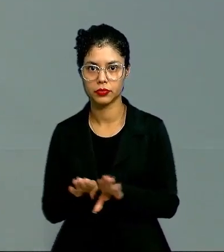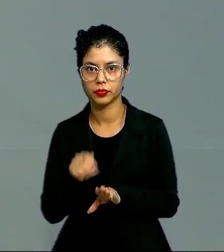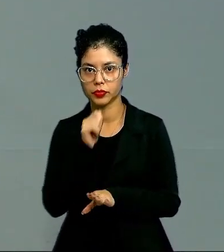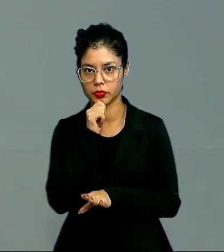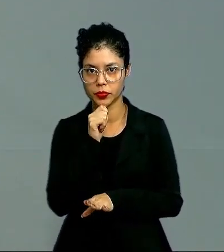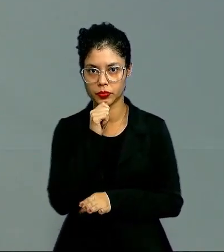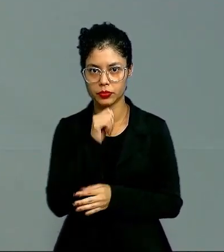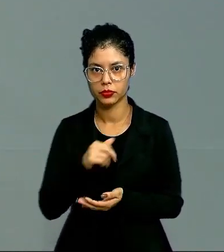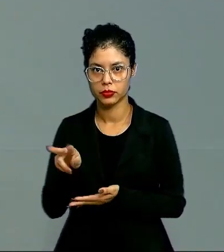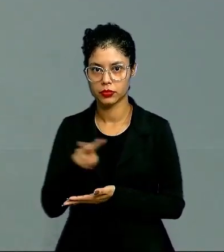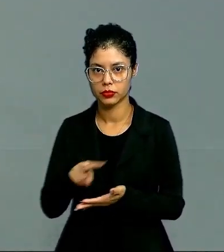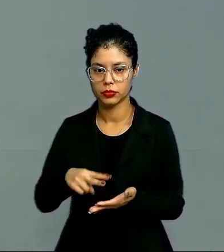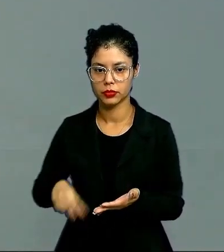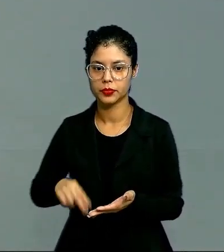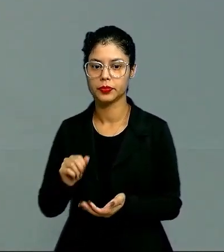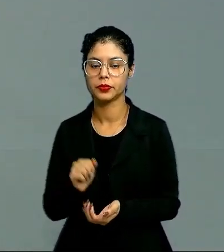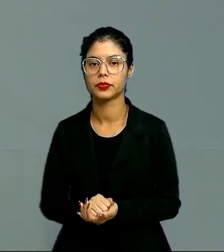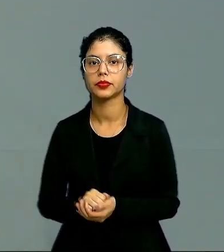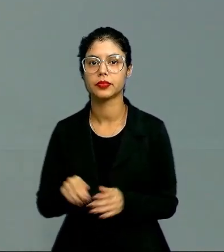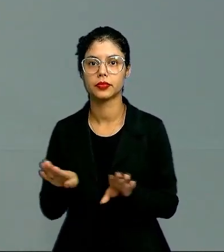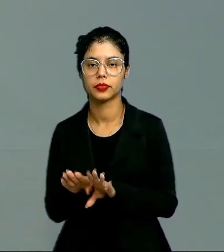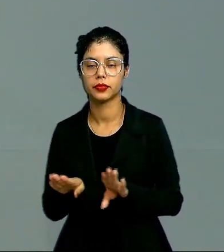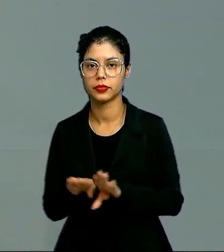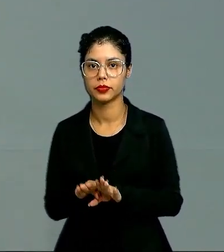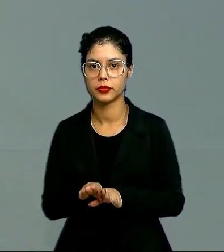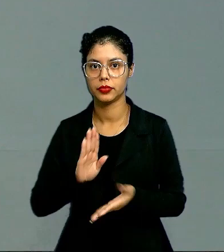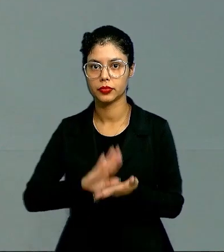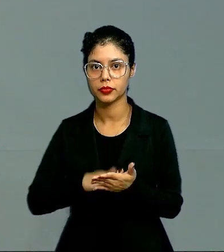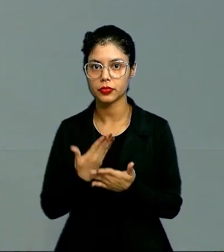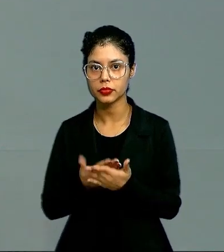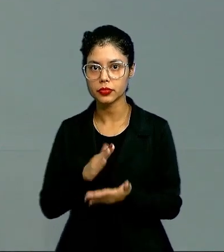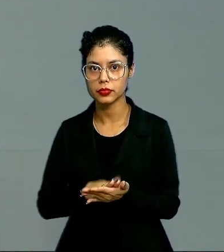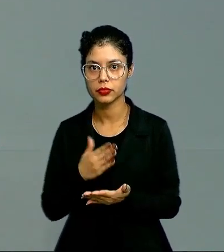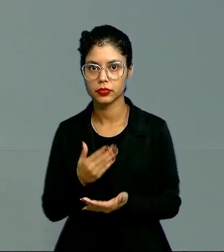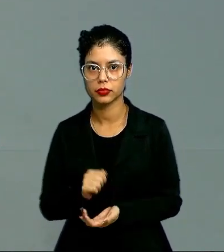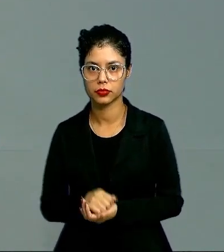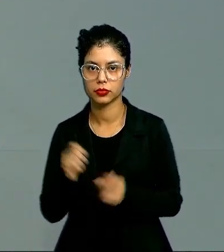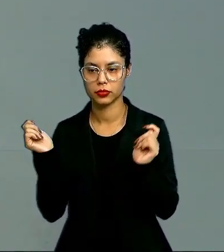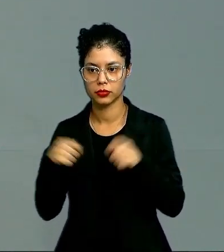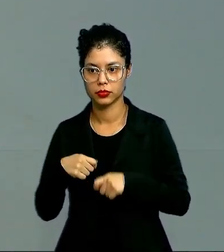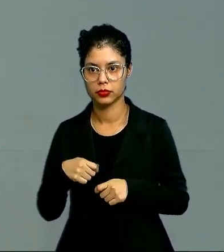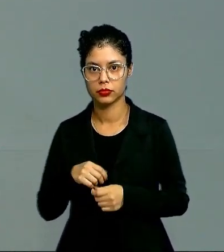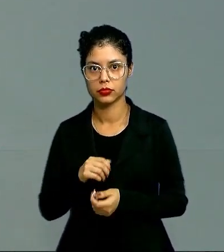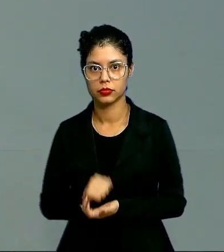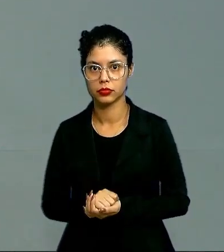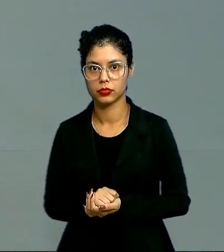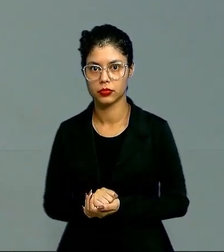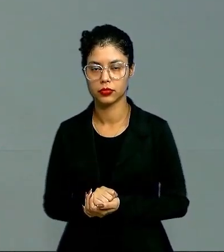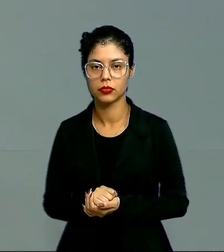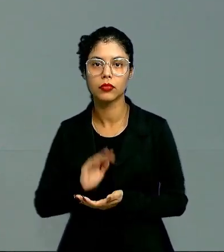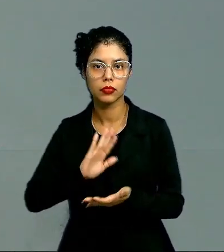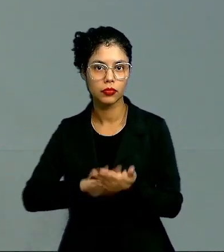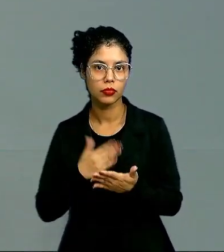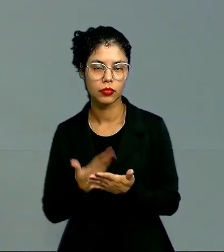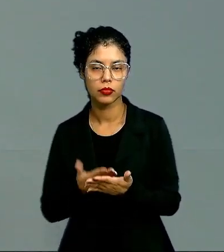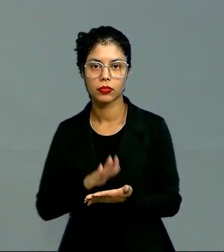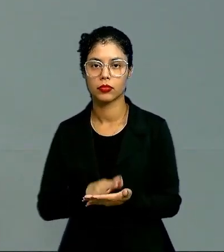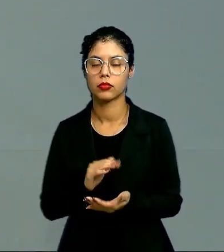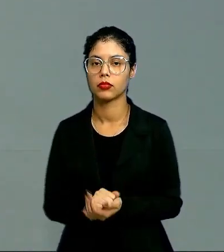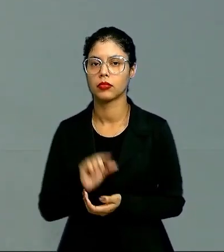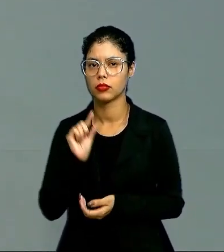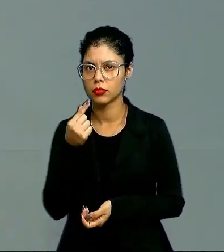leitura, você vai ter uma gama maior de interpretação. Agora, se você não possui o hábito da leitura, a sua interpretação ela vai ser um